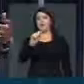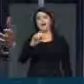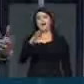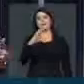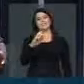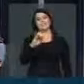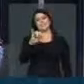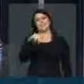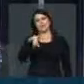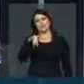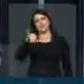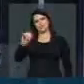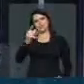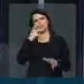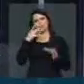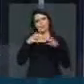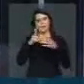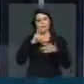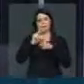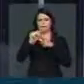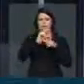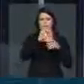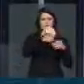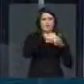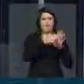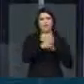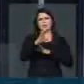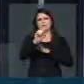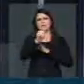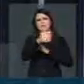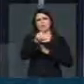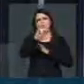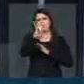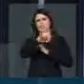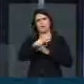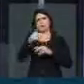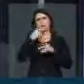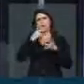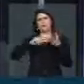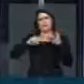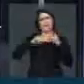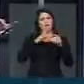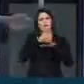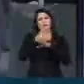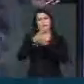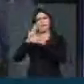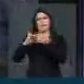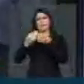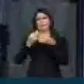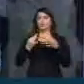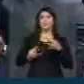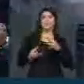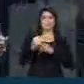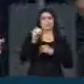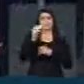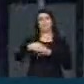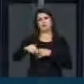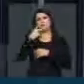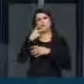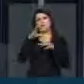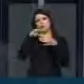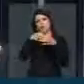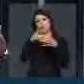essa mesma caravana vitoriosa que rodou São Luís, que percorreu dezenas de municípios do Maranhão afora, essa mesma